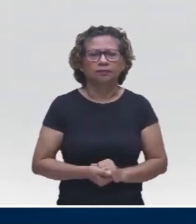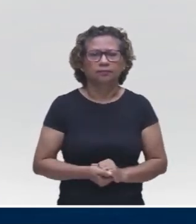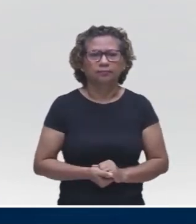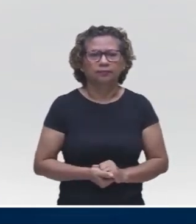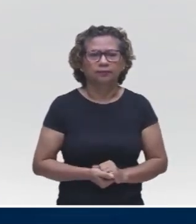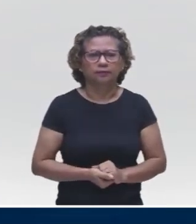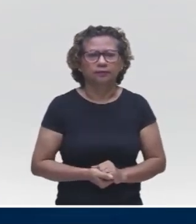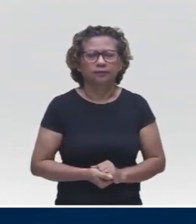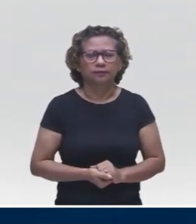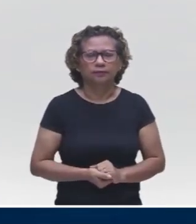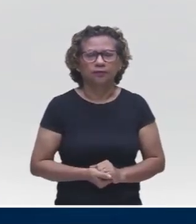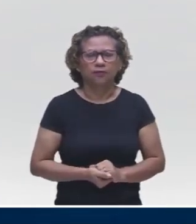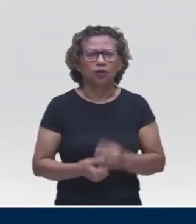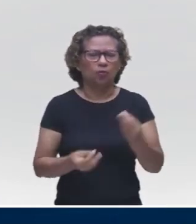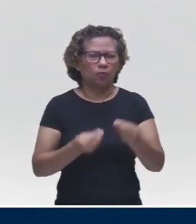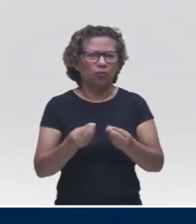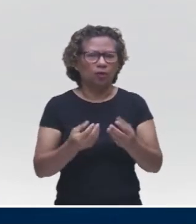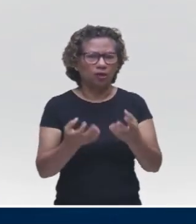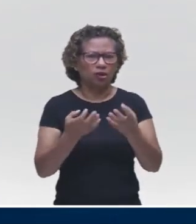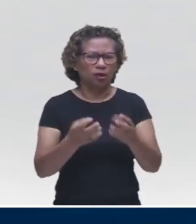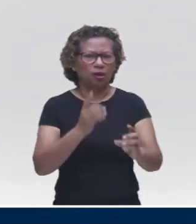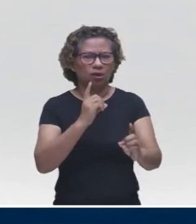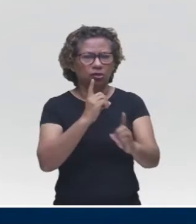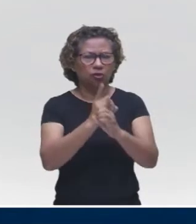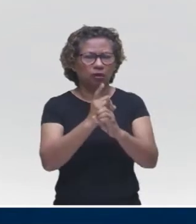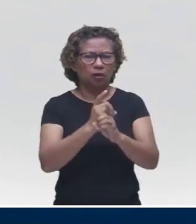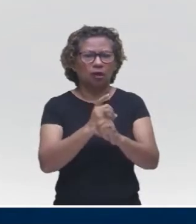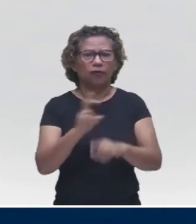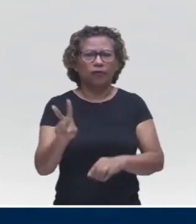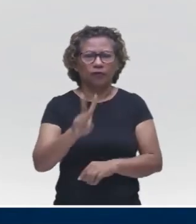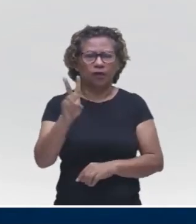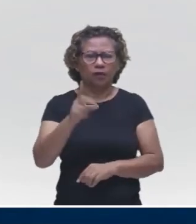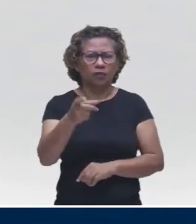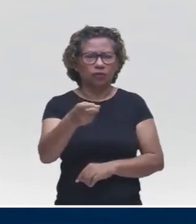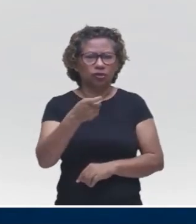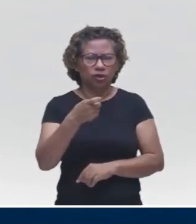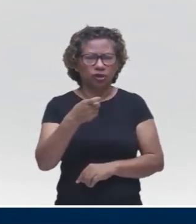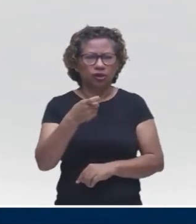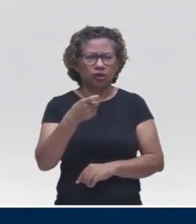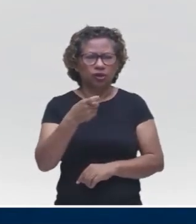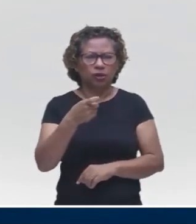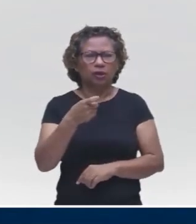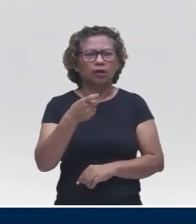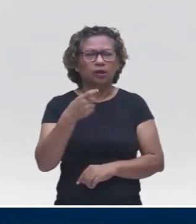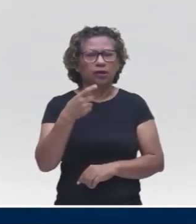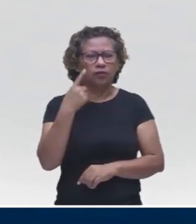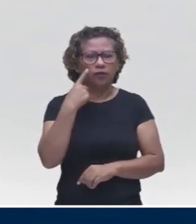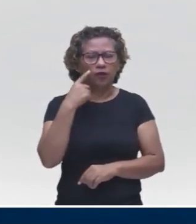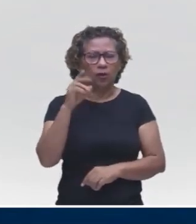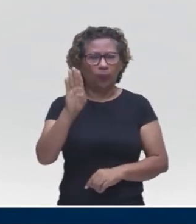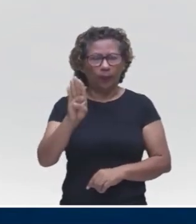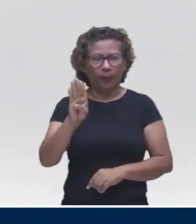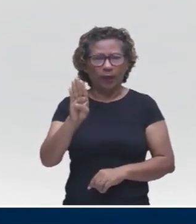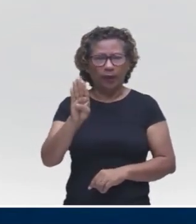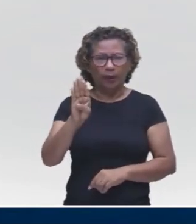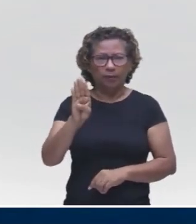estamos querendo encontrar o valor de x, o que é que nós vamos fazer? Pegamos o b que está no primeiro membro e